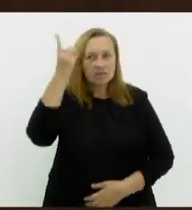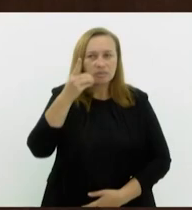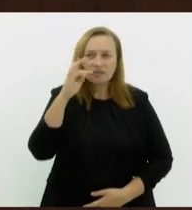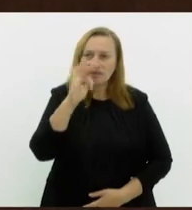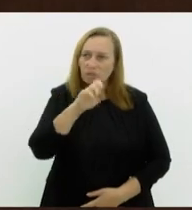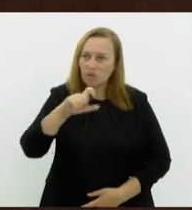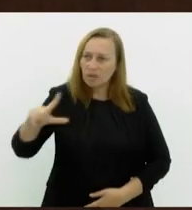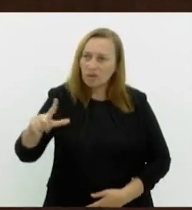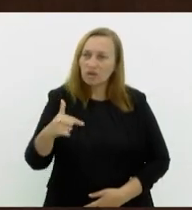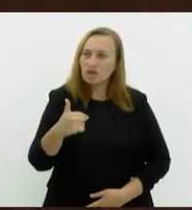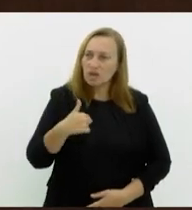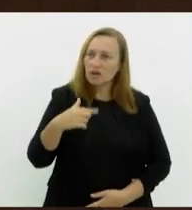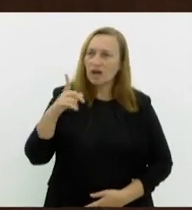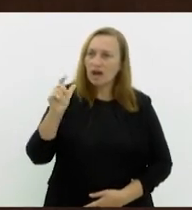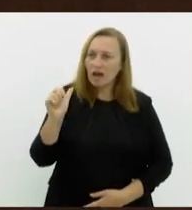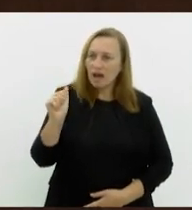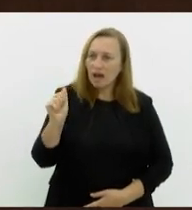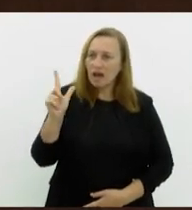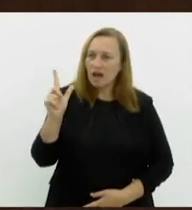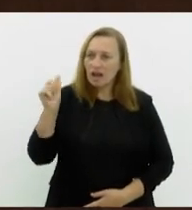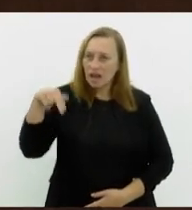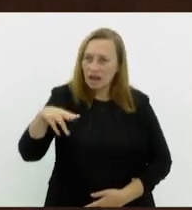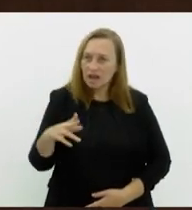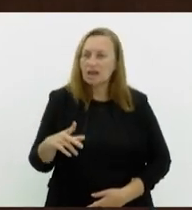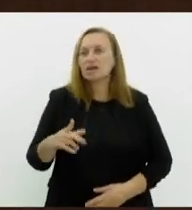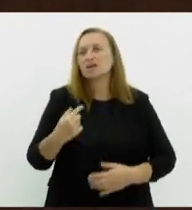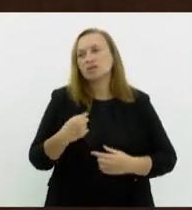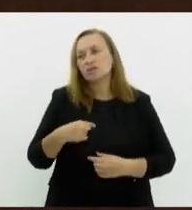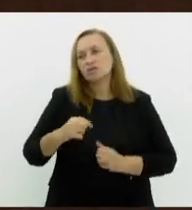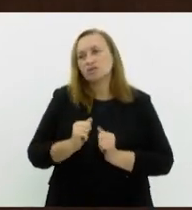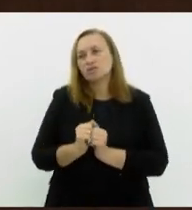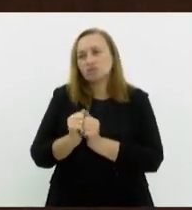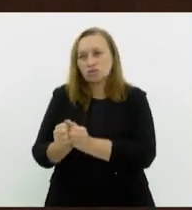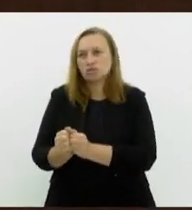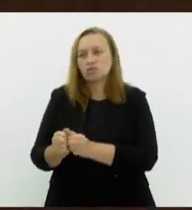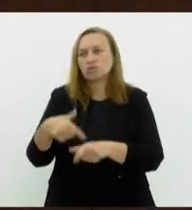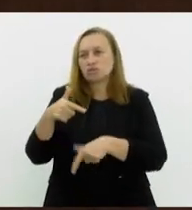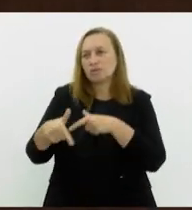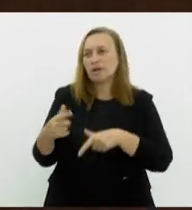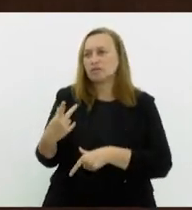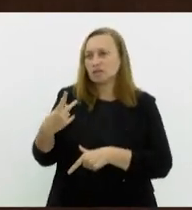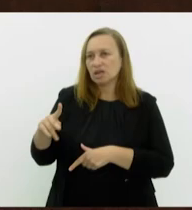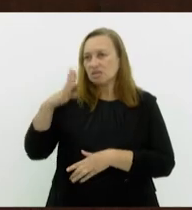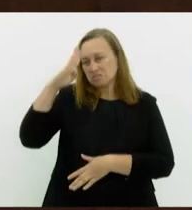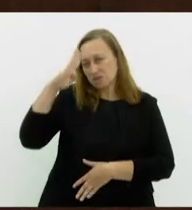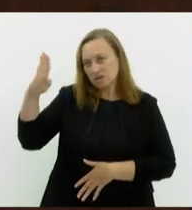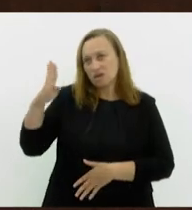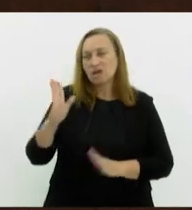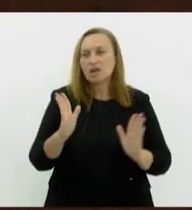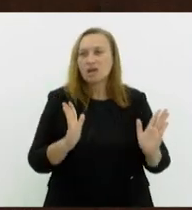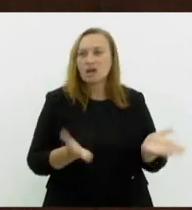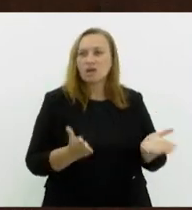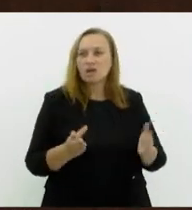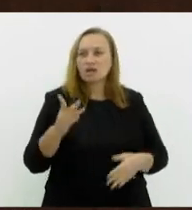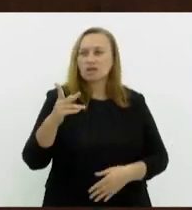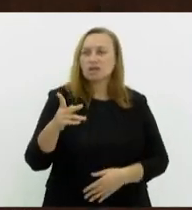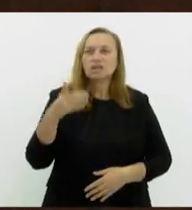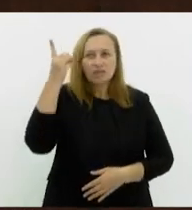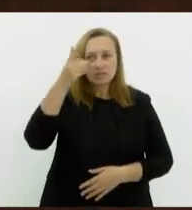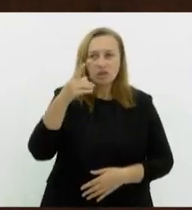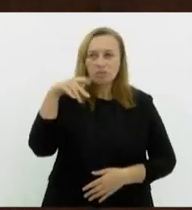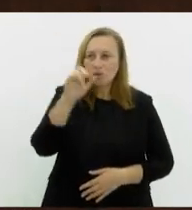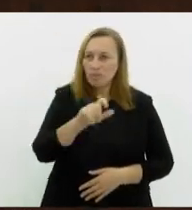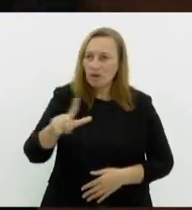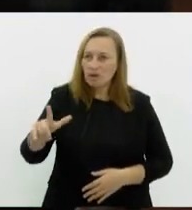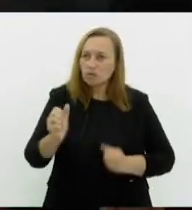e eu, Alan Lopes, também participamos de uma ocorrência em que eles foram fundamentais. E agora o deputado Pobel estava ali junto